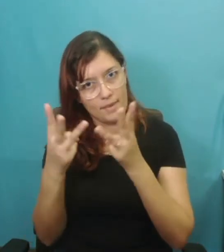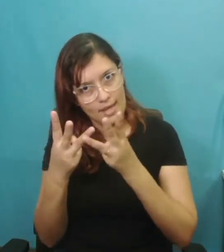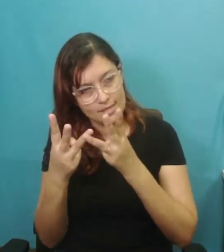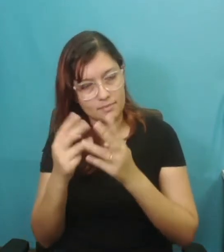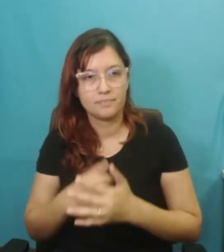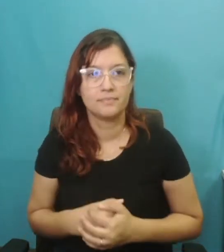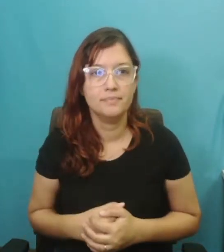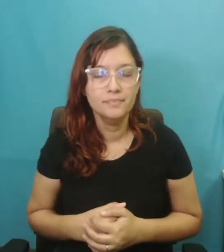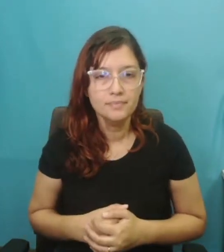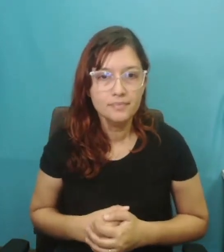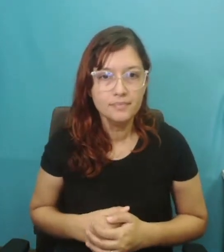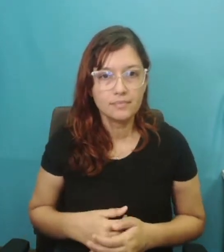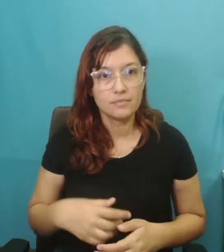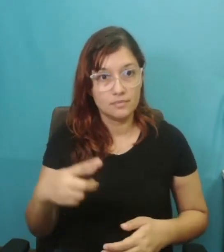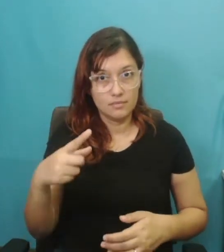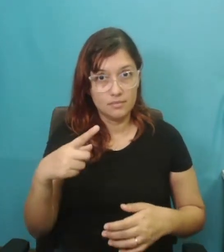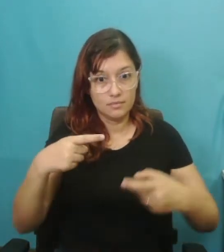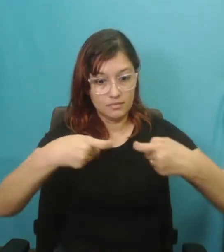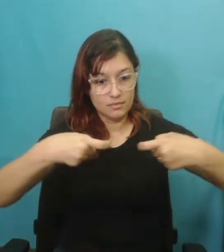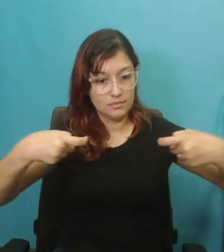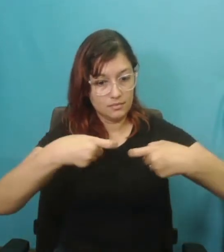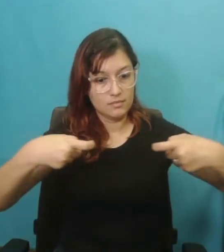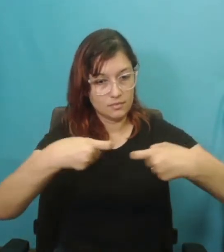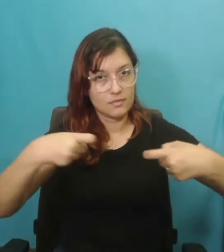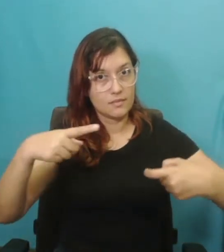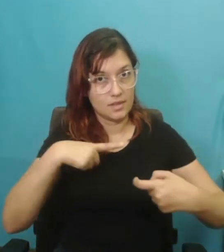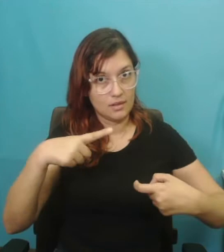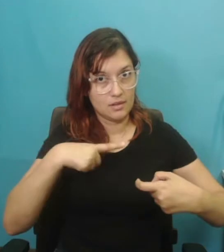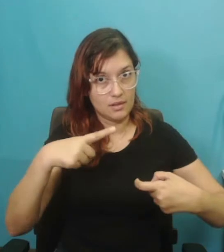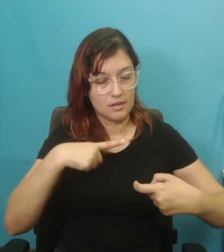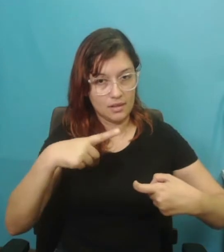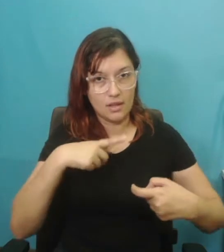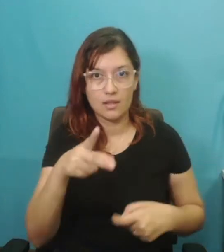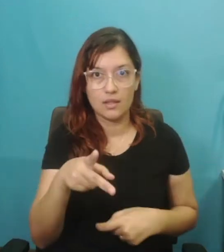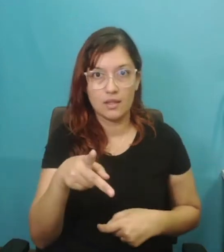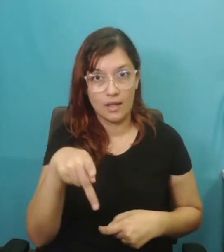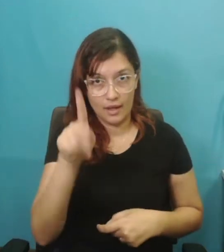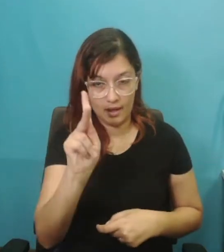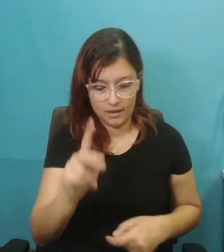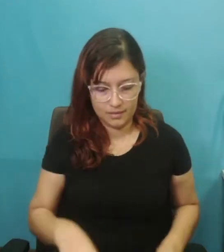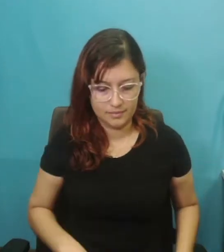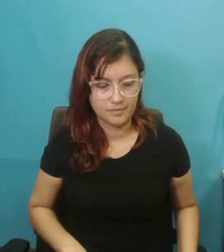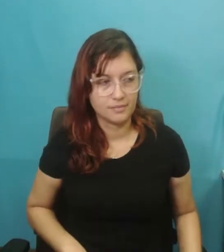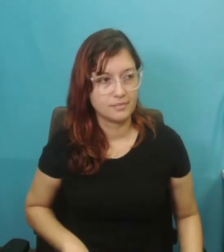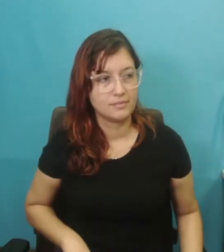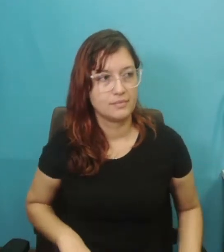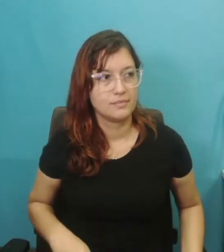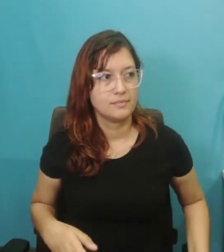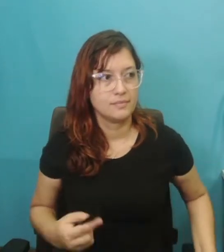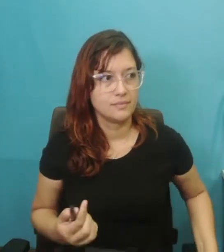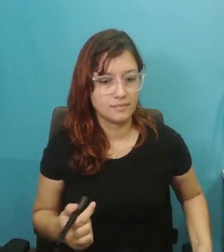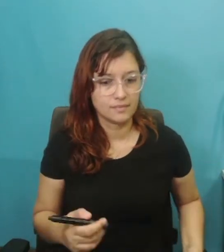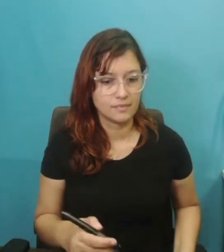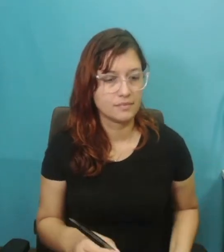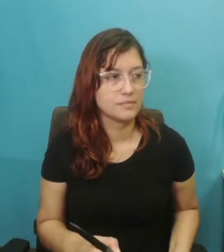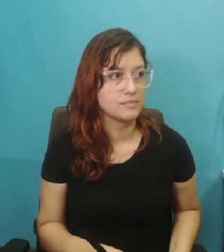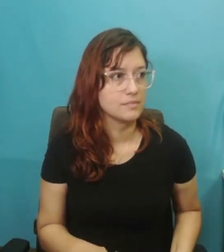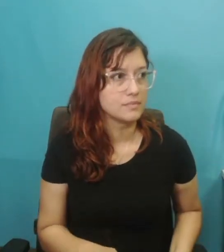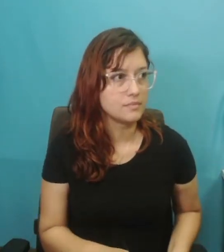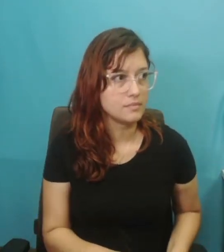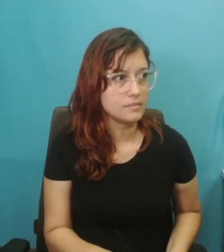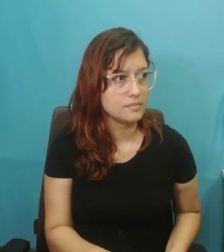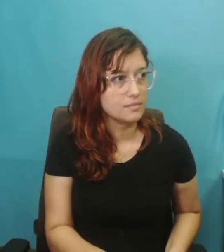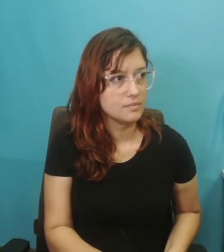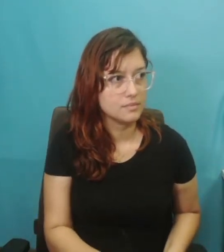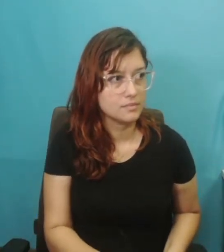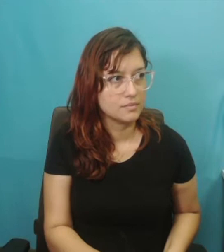Tem a massa e a mola tem uma constante K.